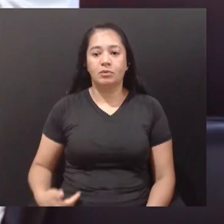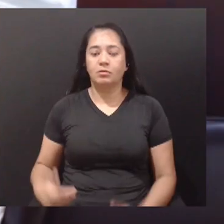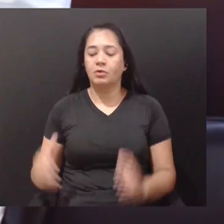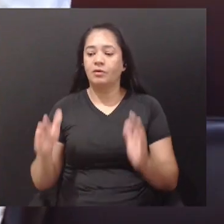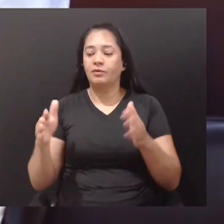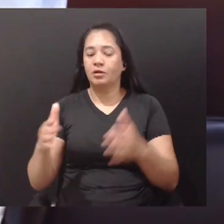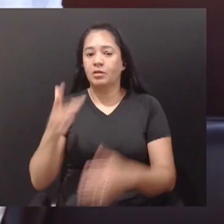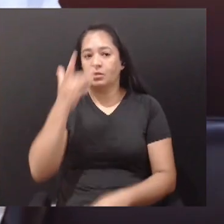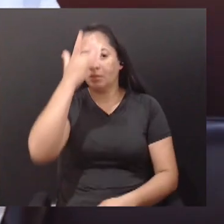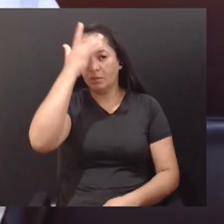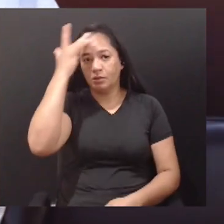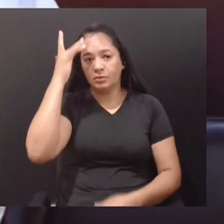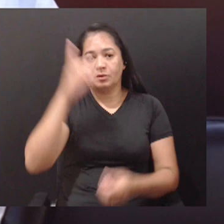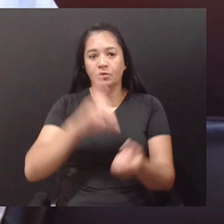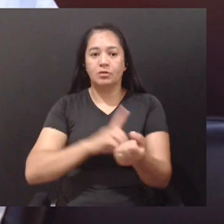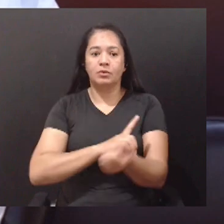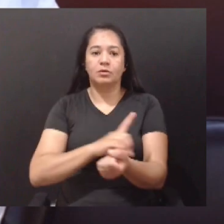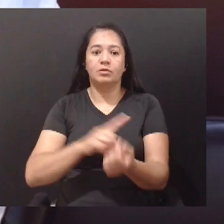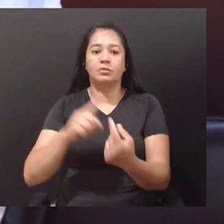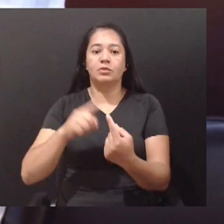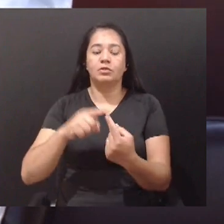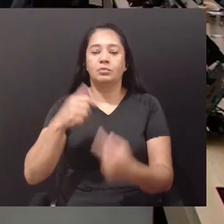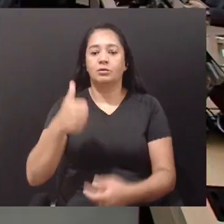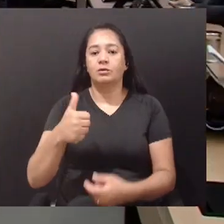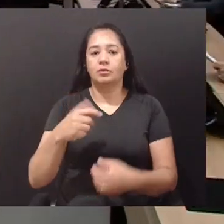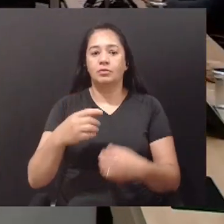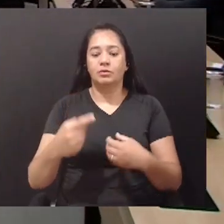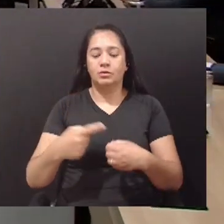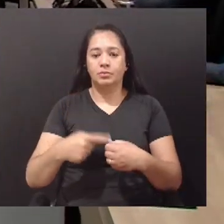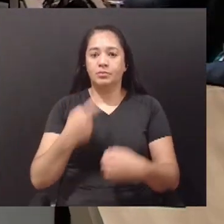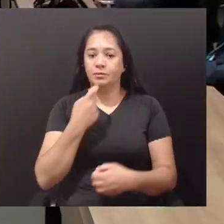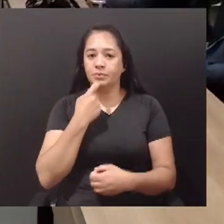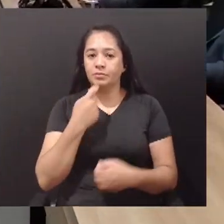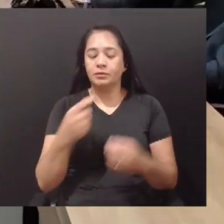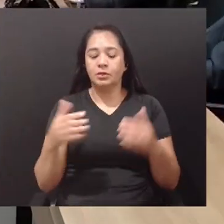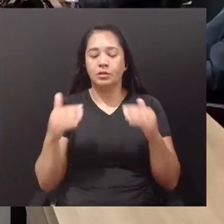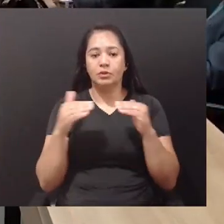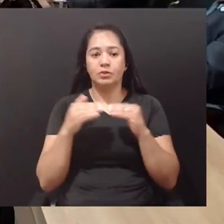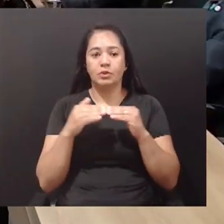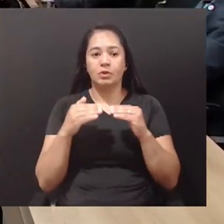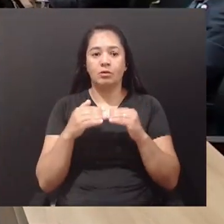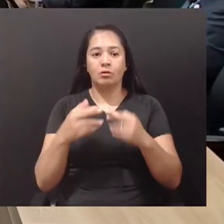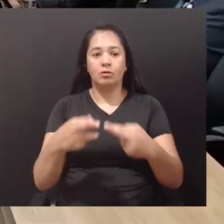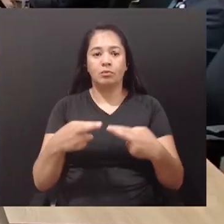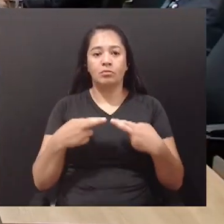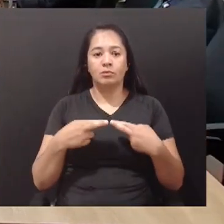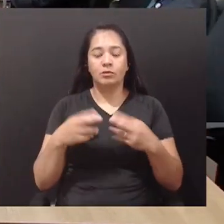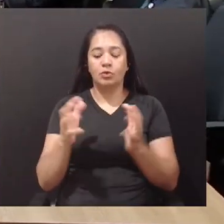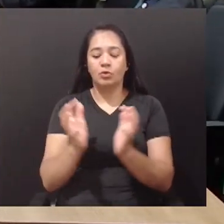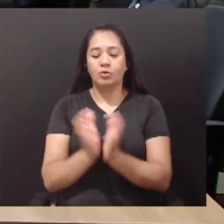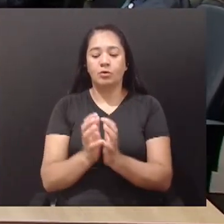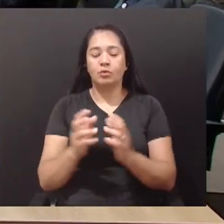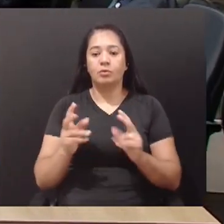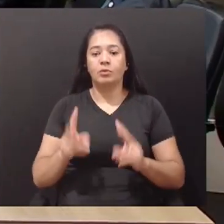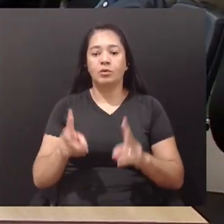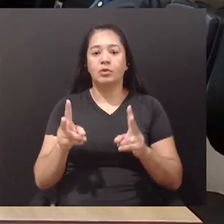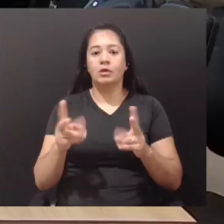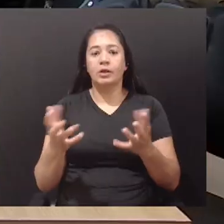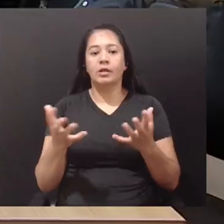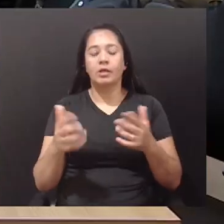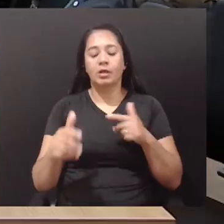pessoas com diabetes tipo 1 em Campinas. Segundo o requerimento, a nova frente pretende dar continuidade aos